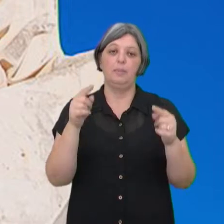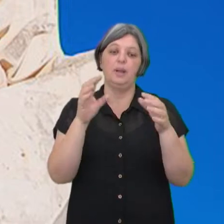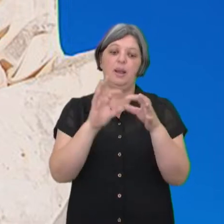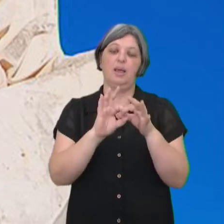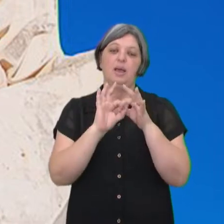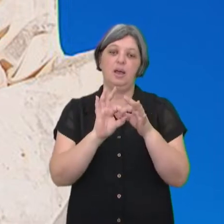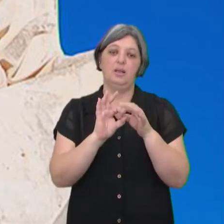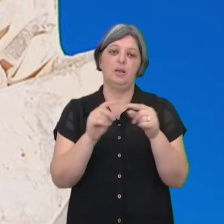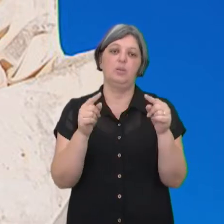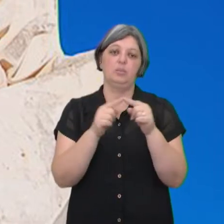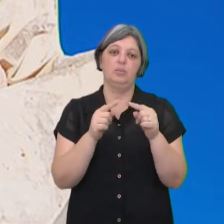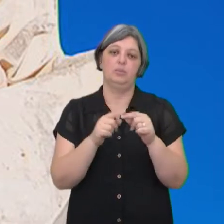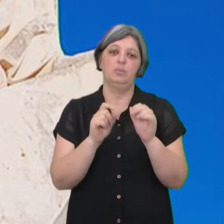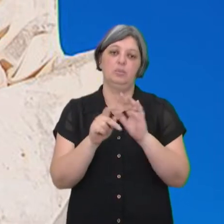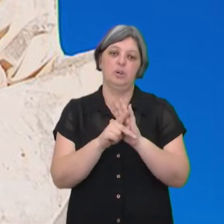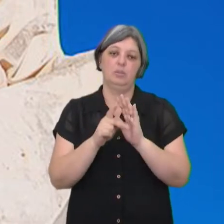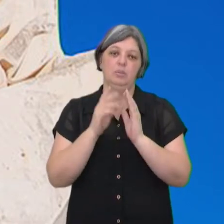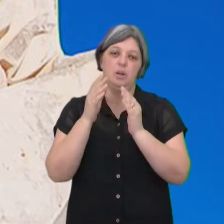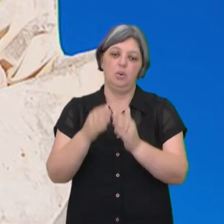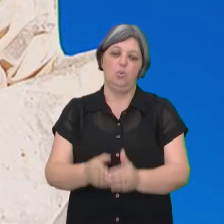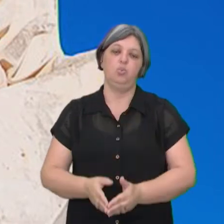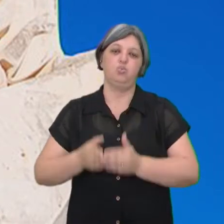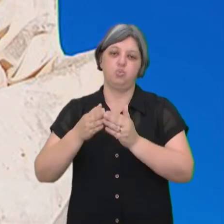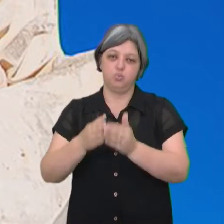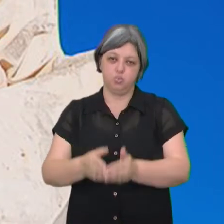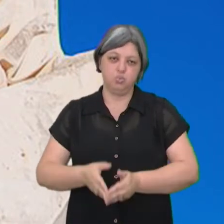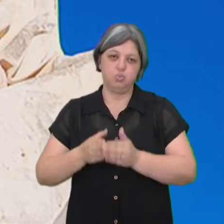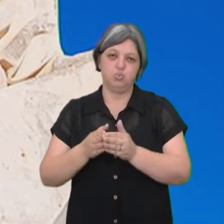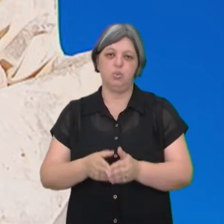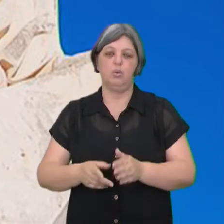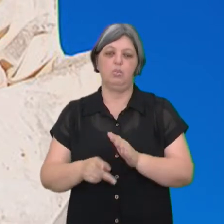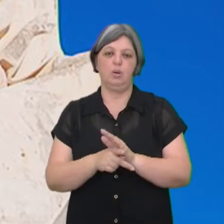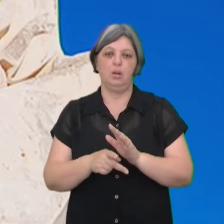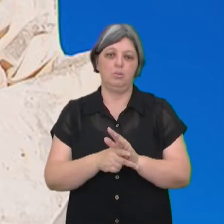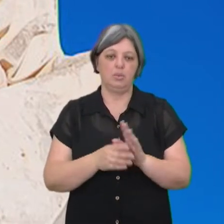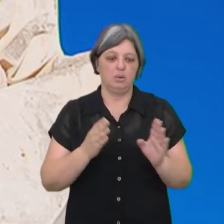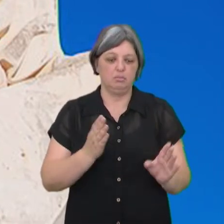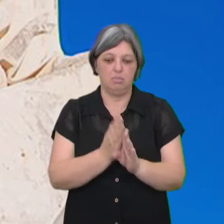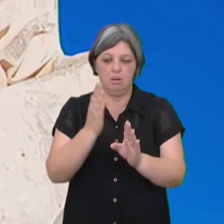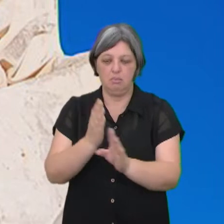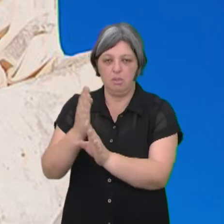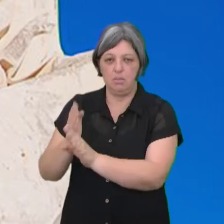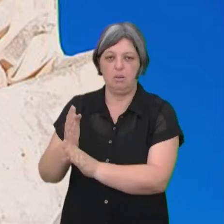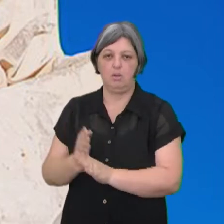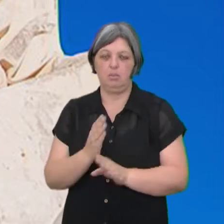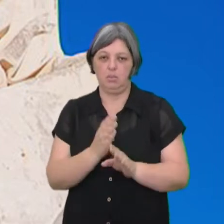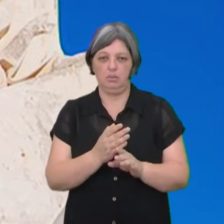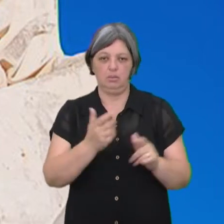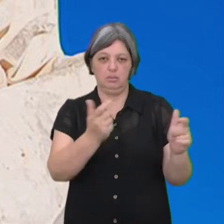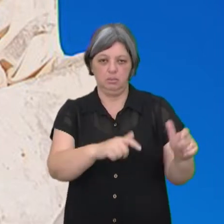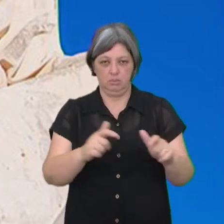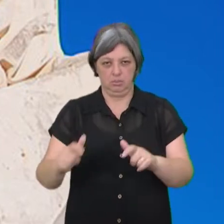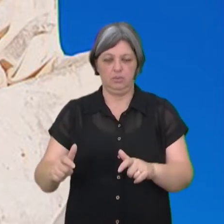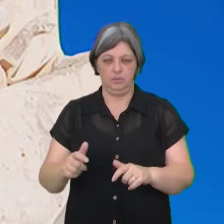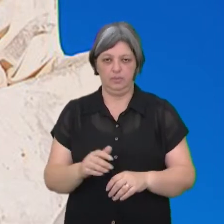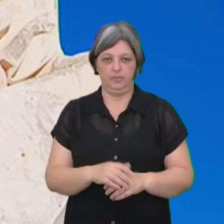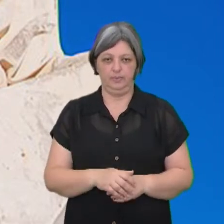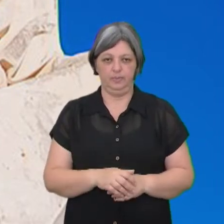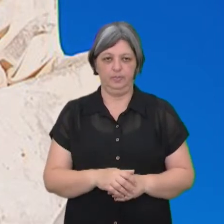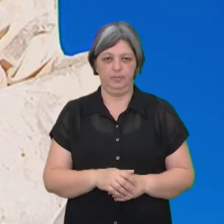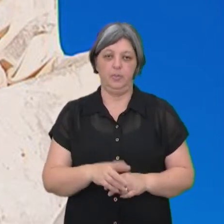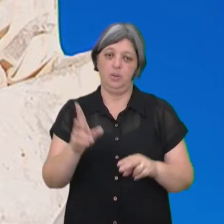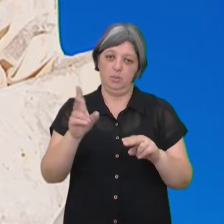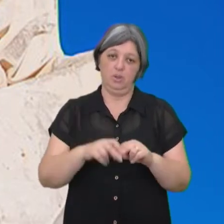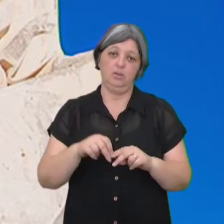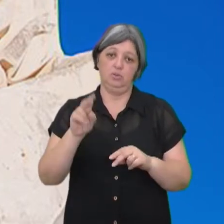às questões aí das grandes navegações, dos descobrimentos, porque foi através, né, desses processos,